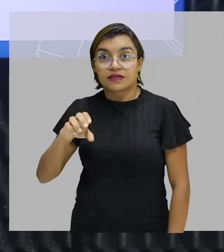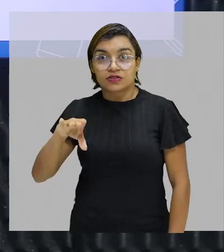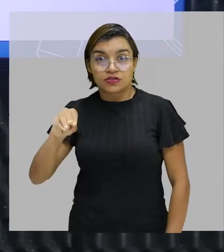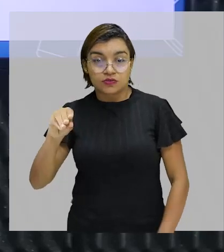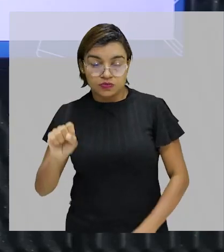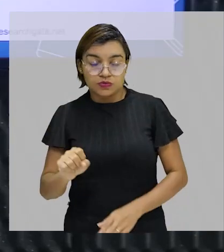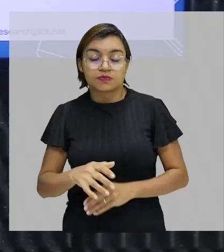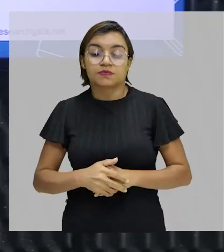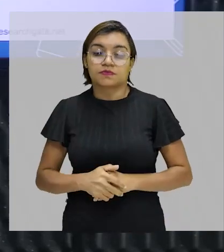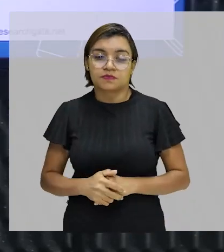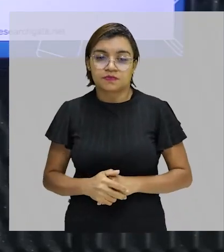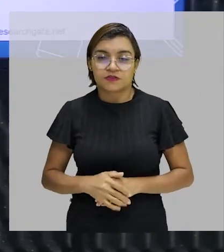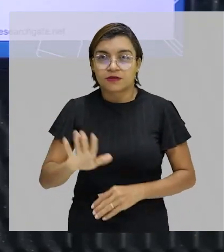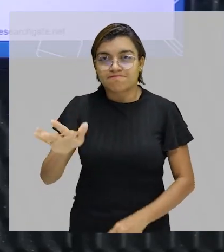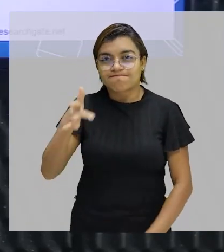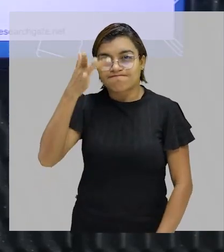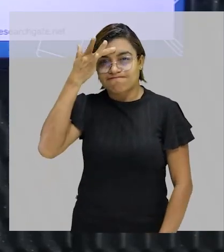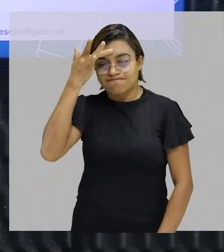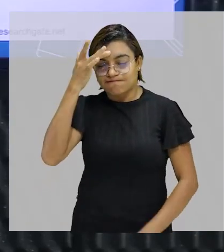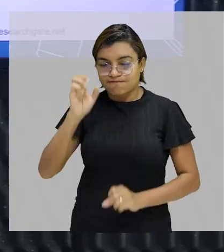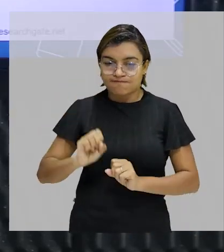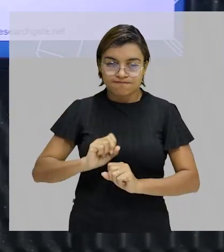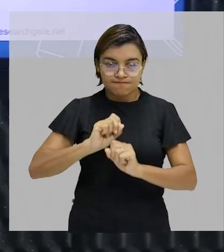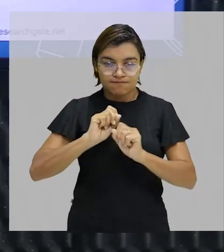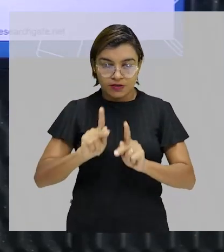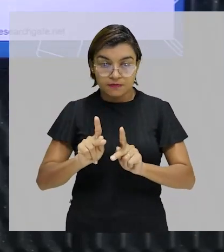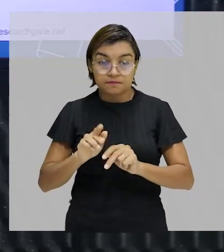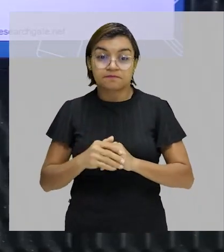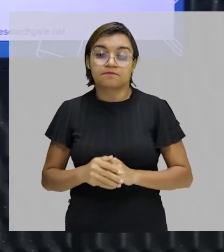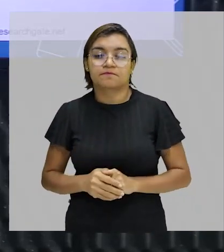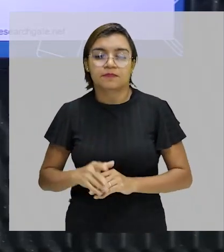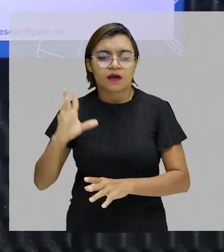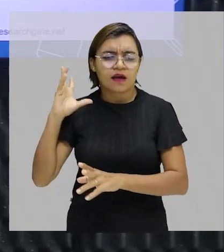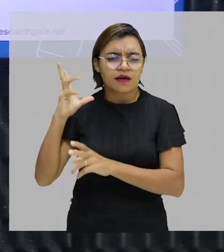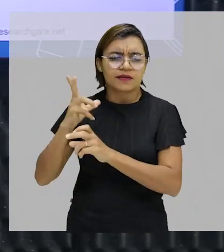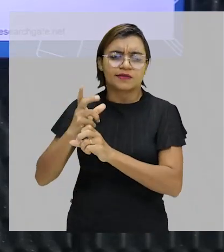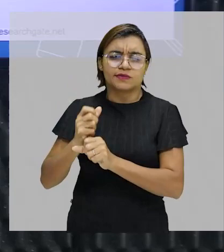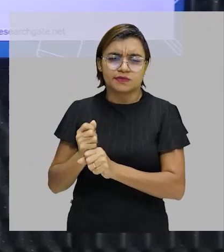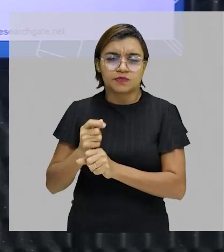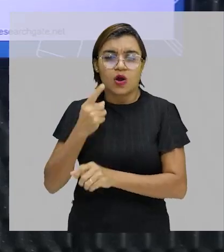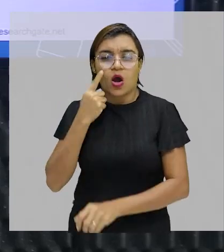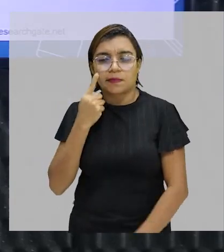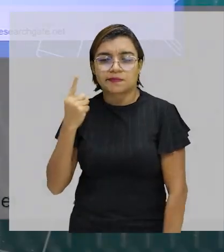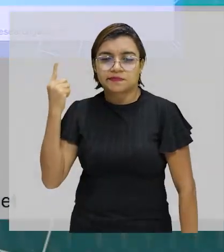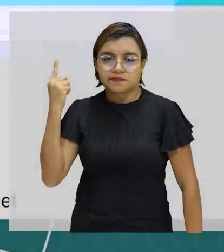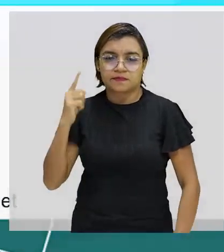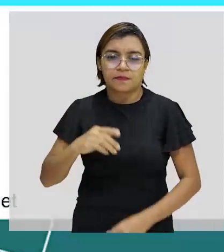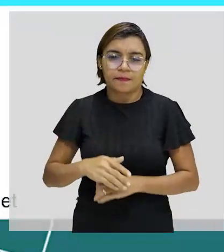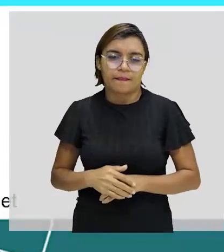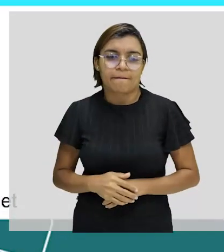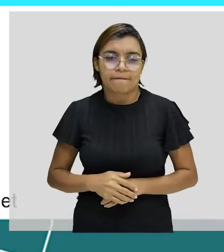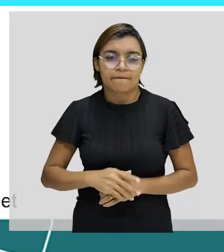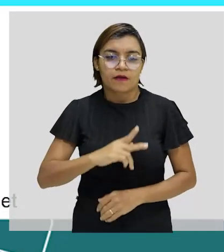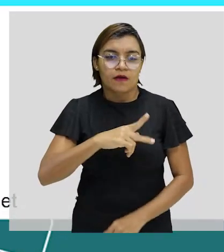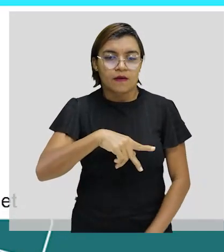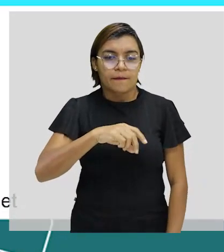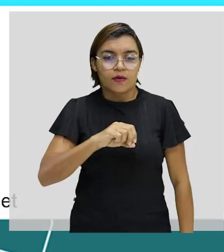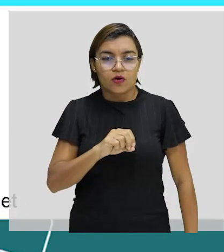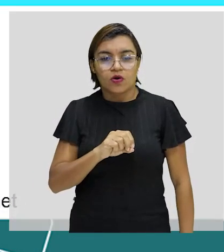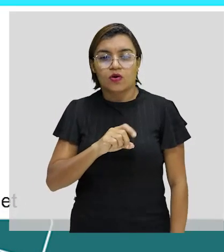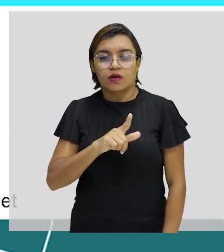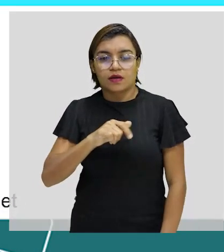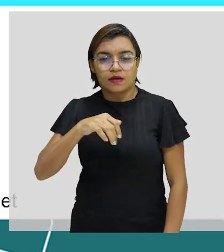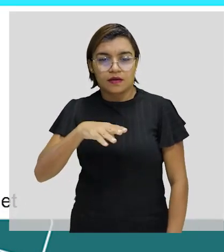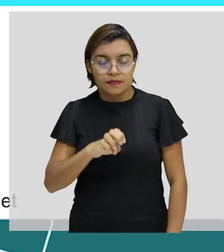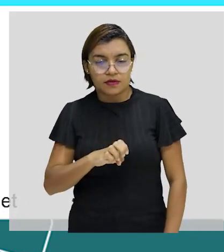sua mente, ok? Rapidamente, um breve resumo. Então, polímeros do grego poli,